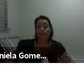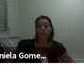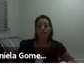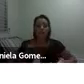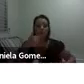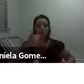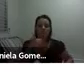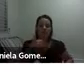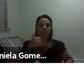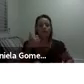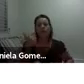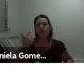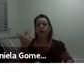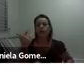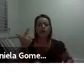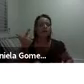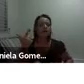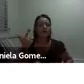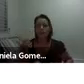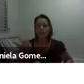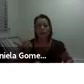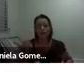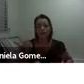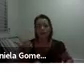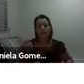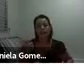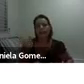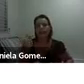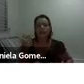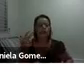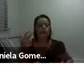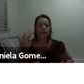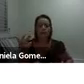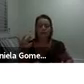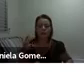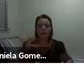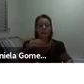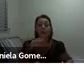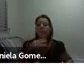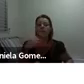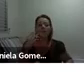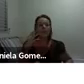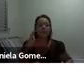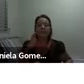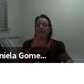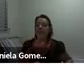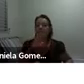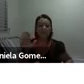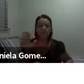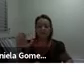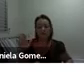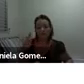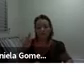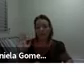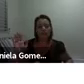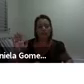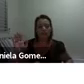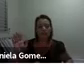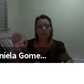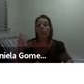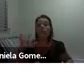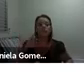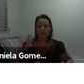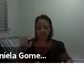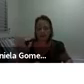ser usado travesseiro, um edredom que você tem em casa, um cobertor. Se você falar, Dani, não quero